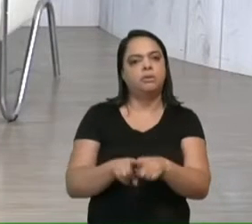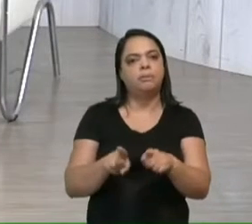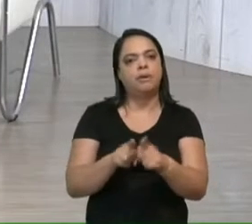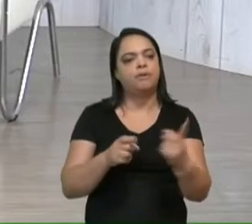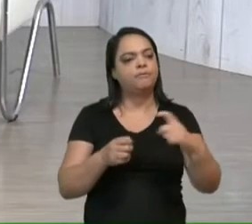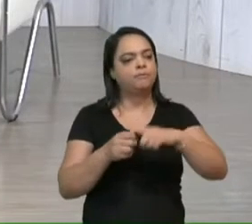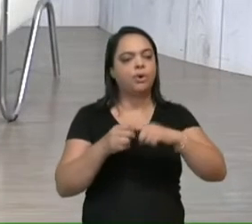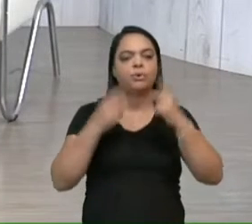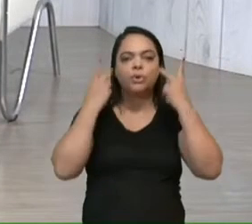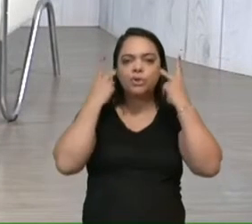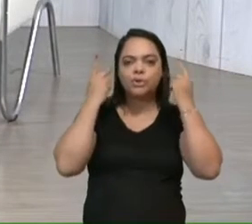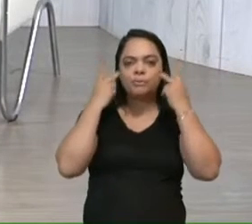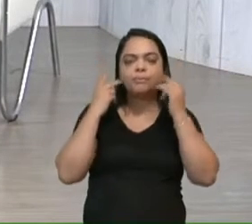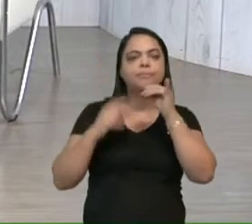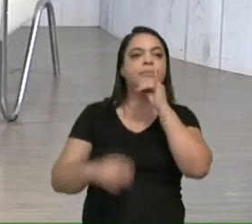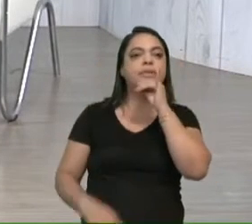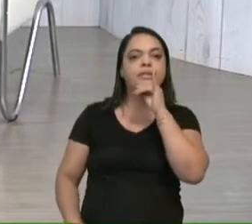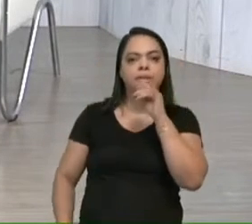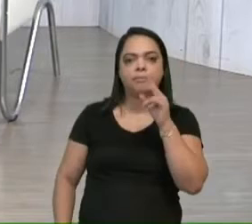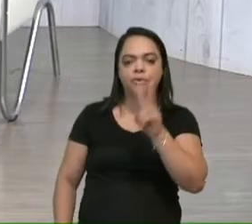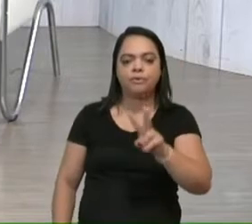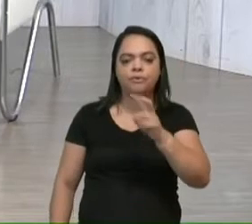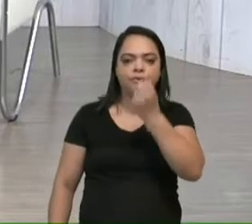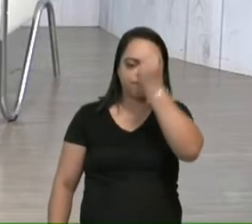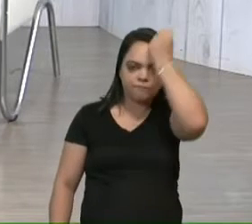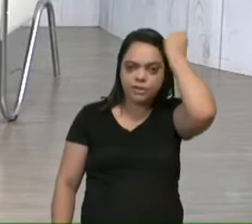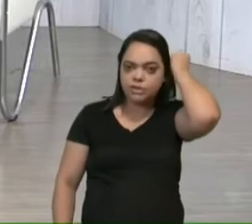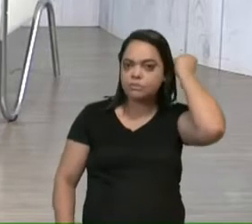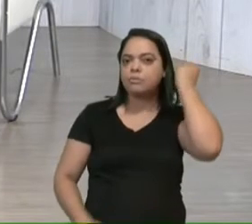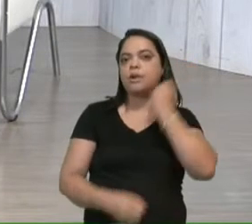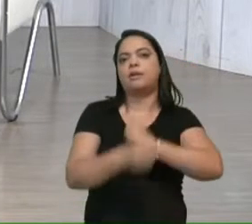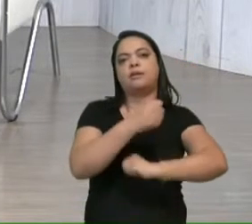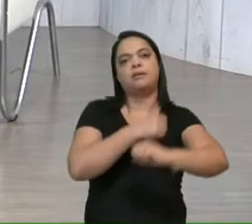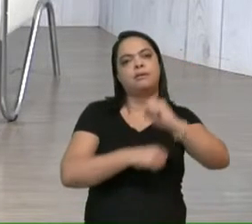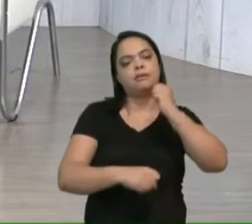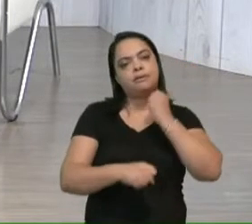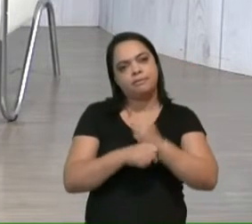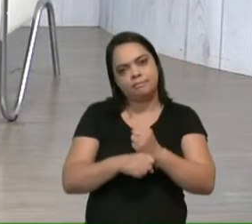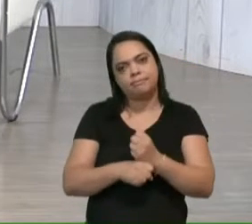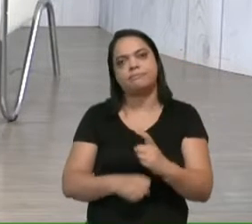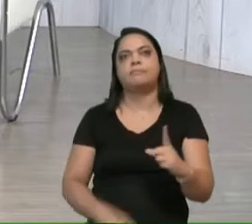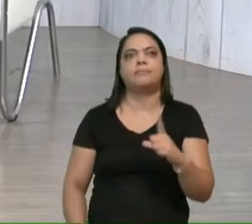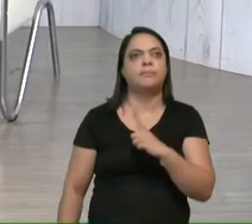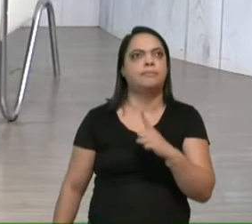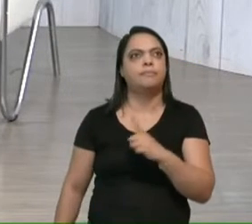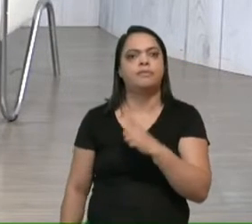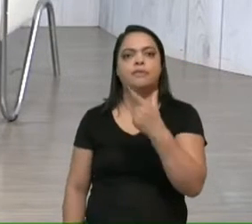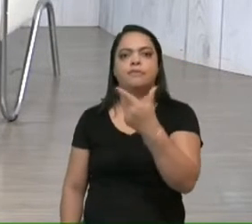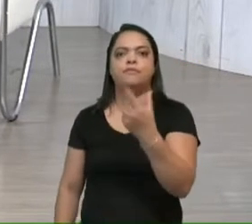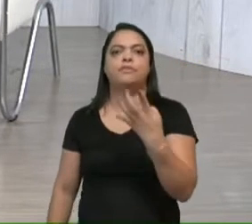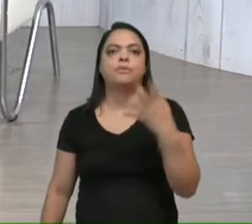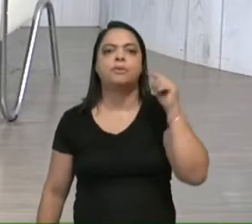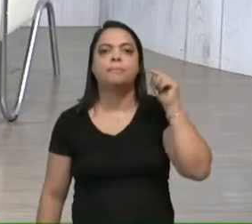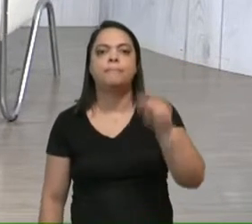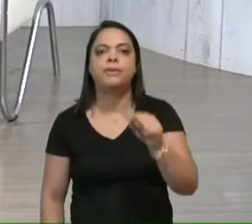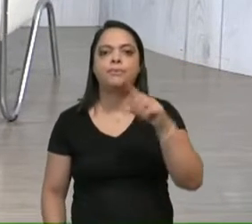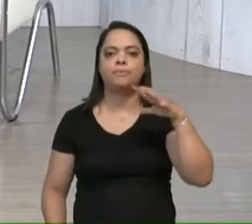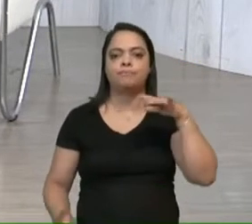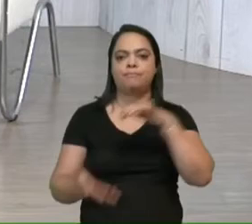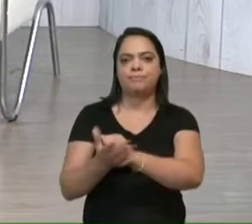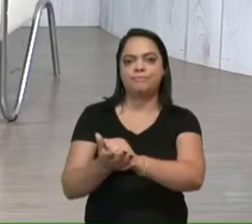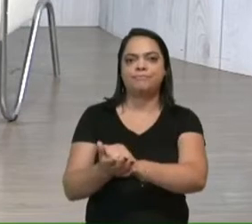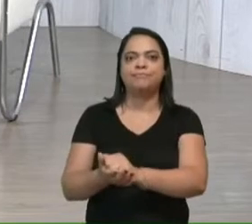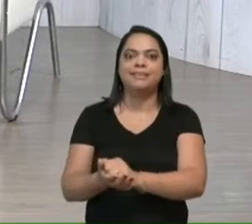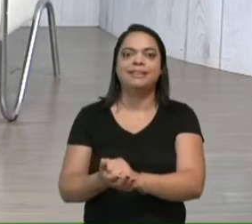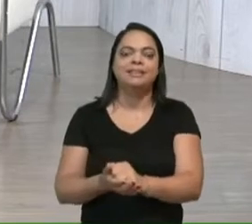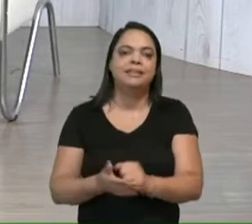normalidade por exemplo no nosso vestibular do ano passado nós tivemos mais de 24.000 inscrições sendo